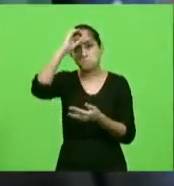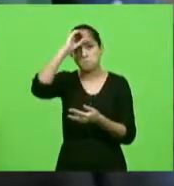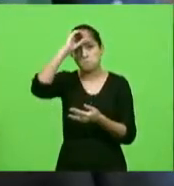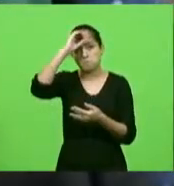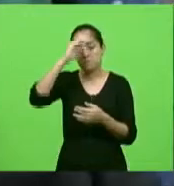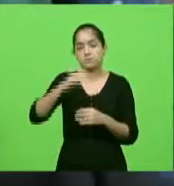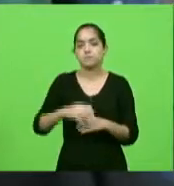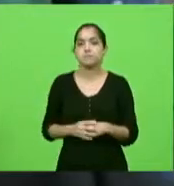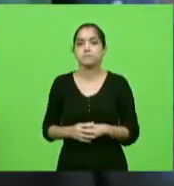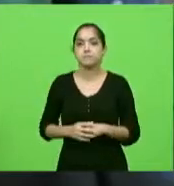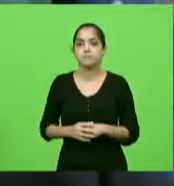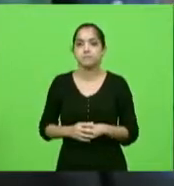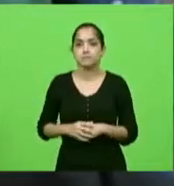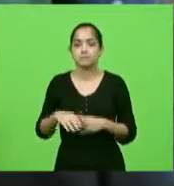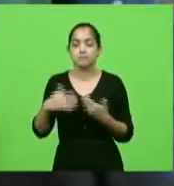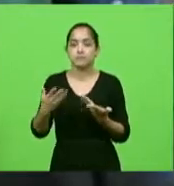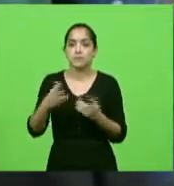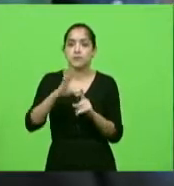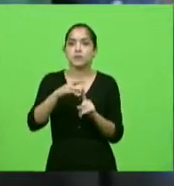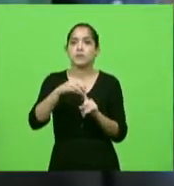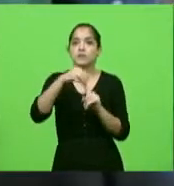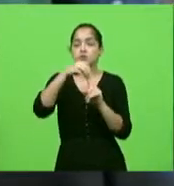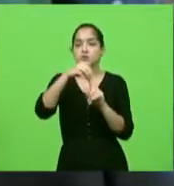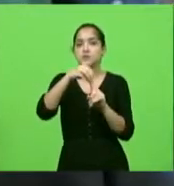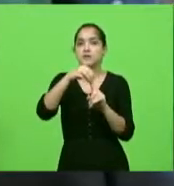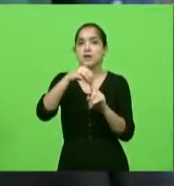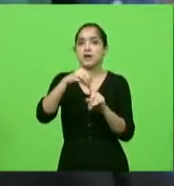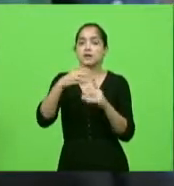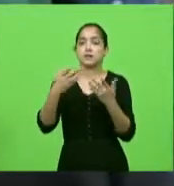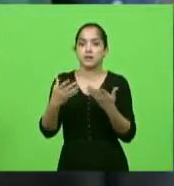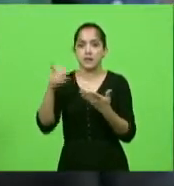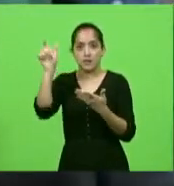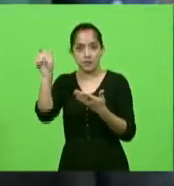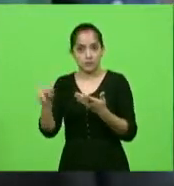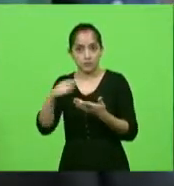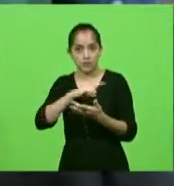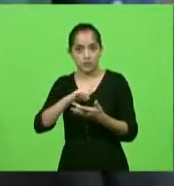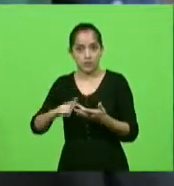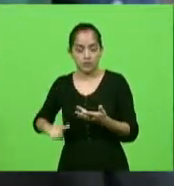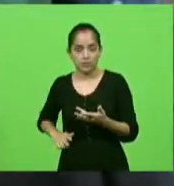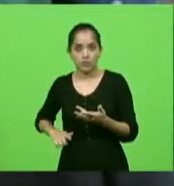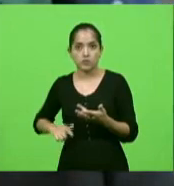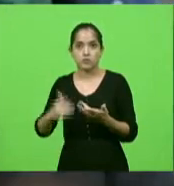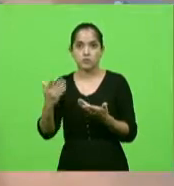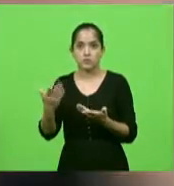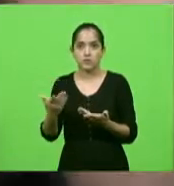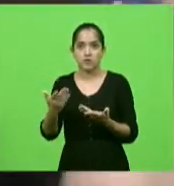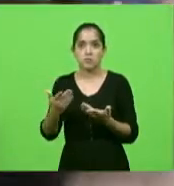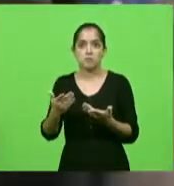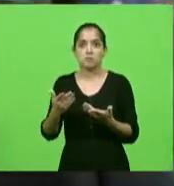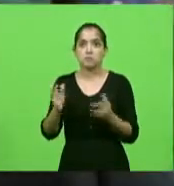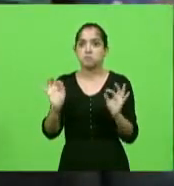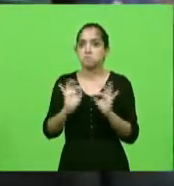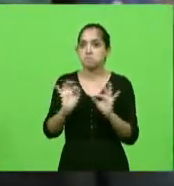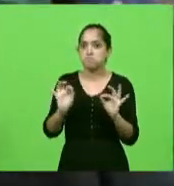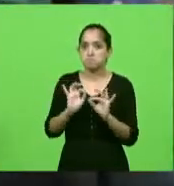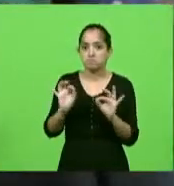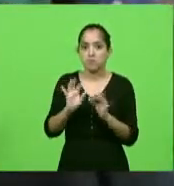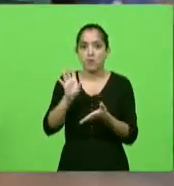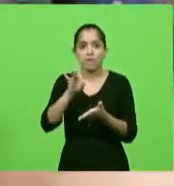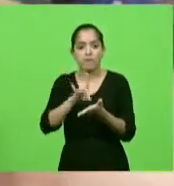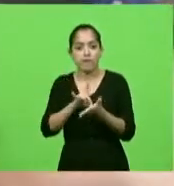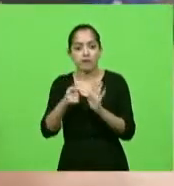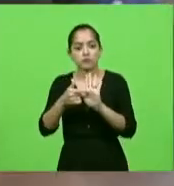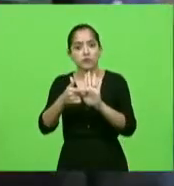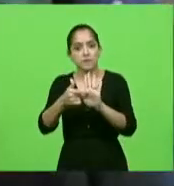fecha aspas. Destaque, milita em favor do governador Carlos Moisés da Silva a ausência de qualquer dado ou fato